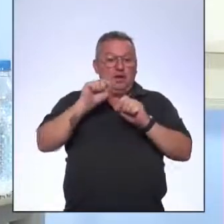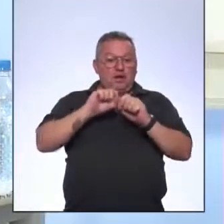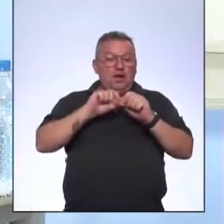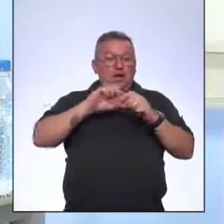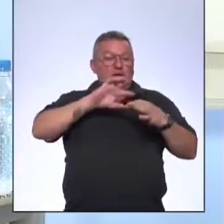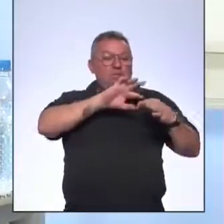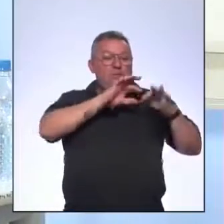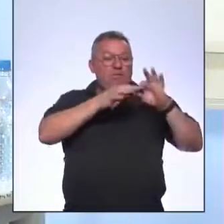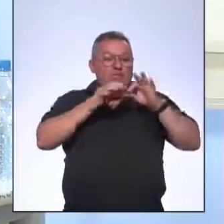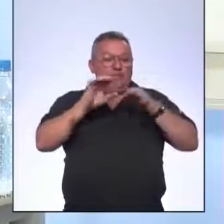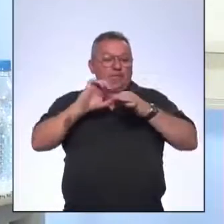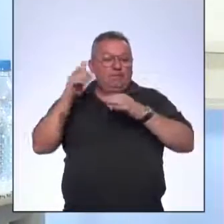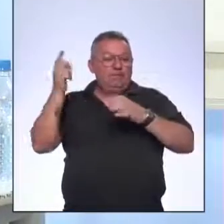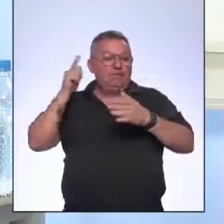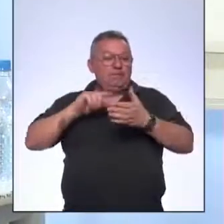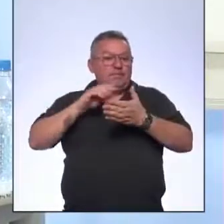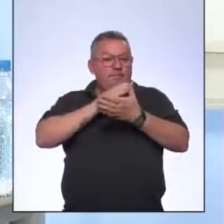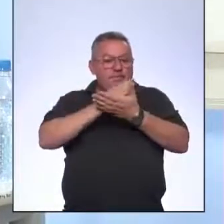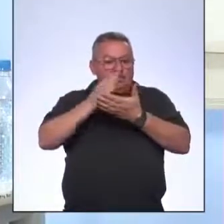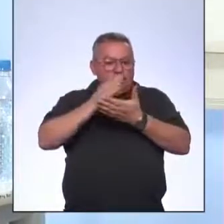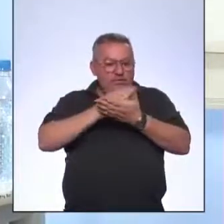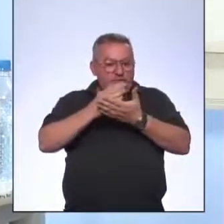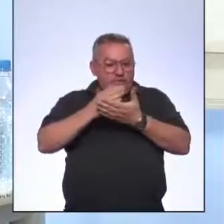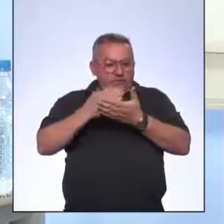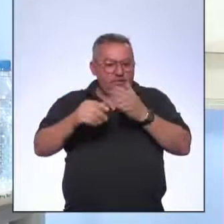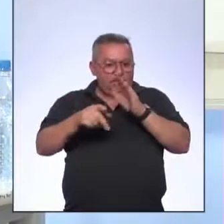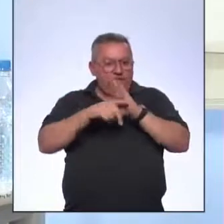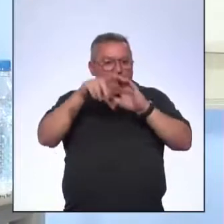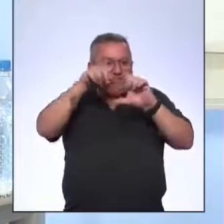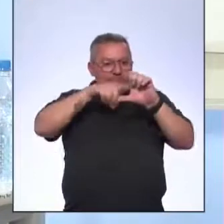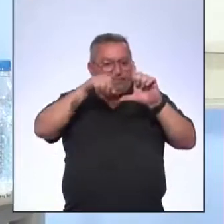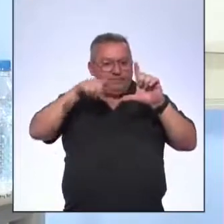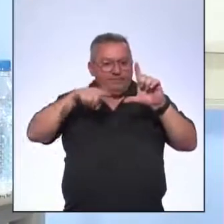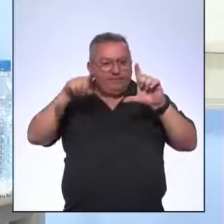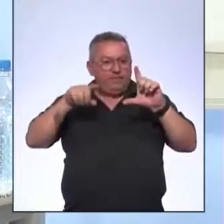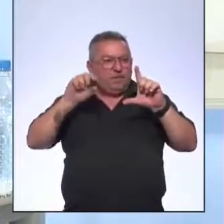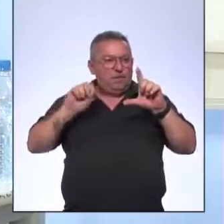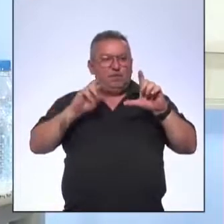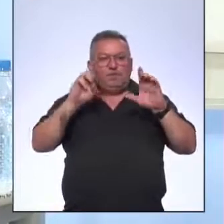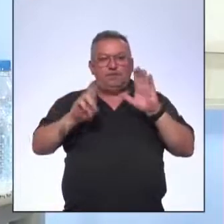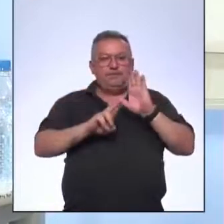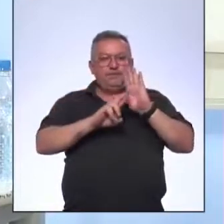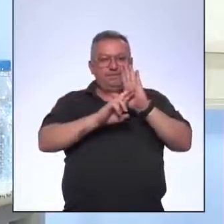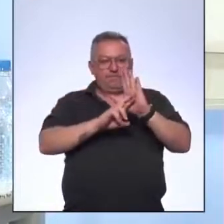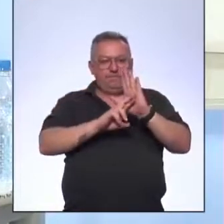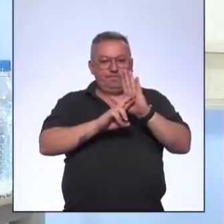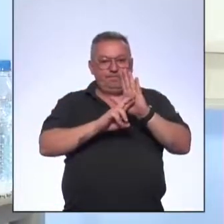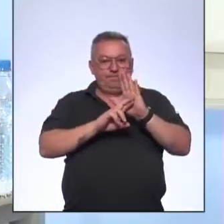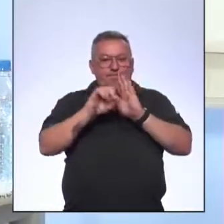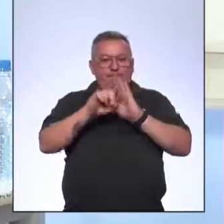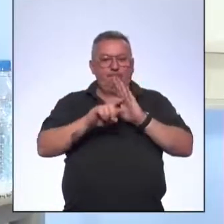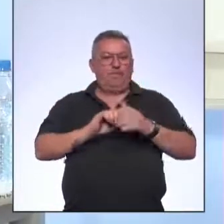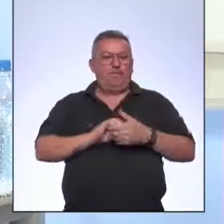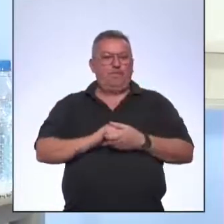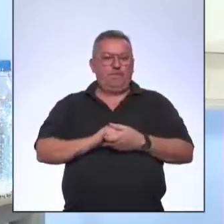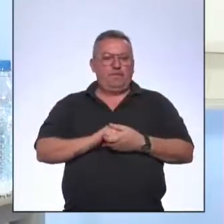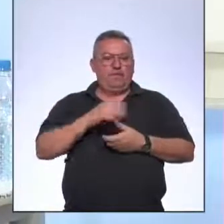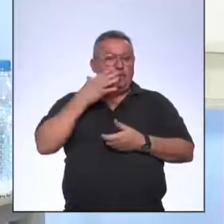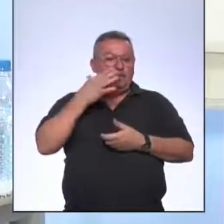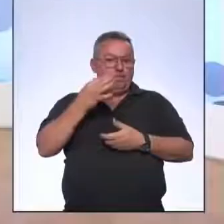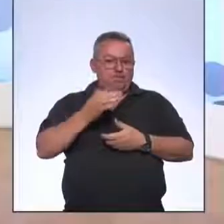contextualização para gente começar a falar dão gráfico ou da representação gráfica de uma função